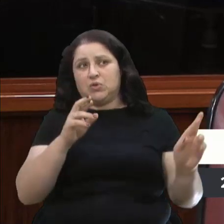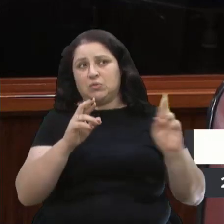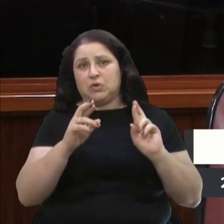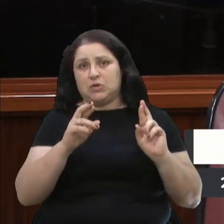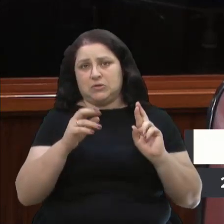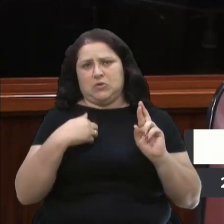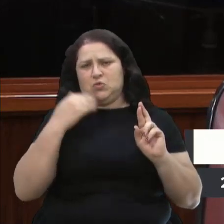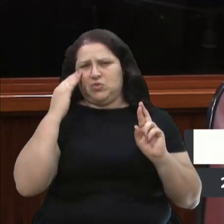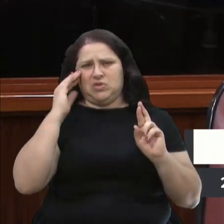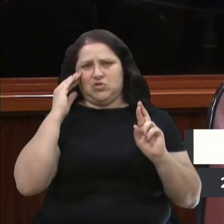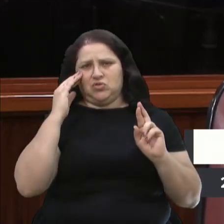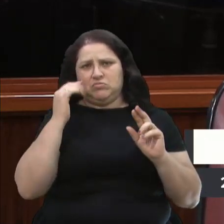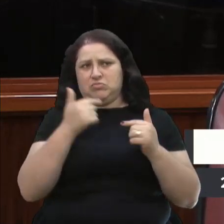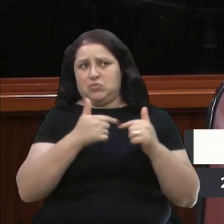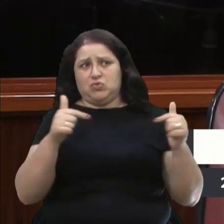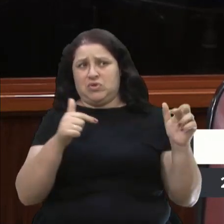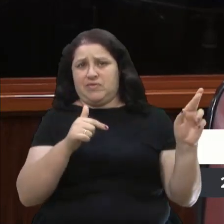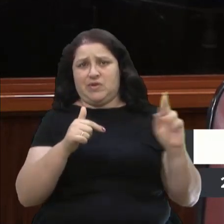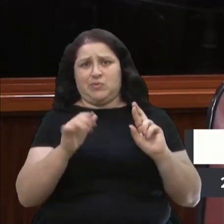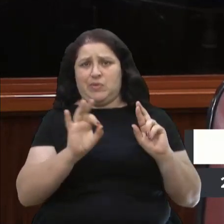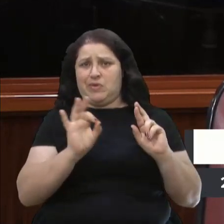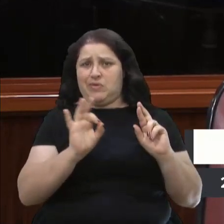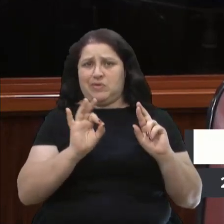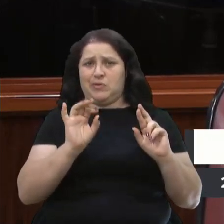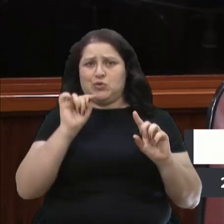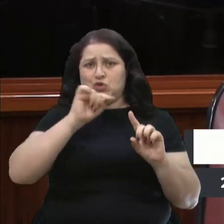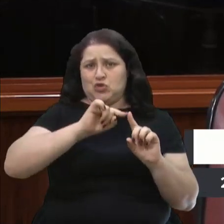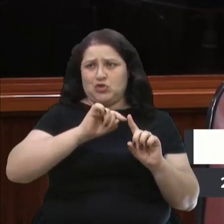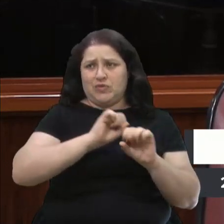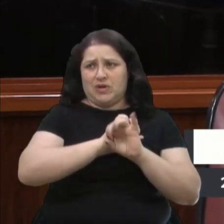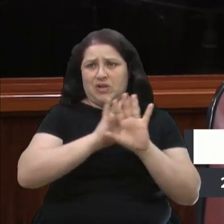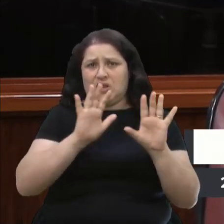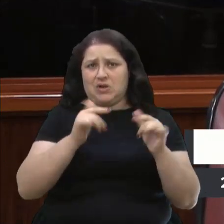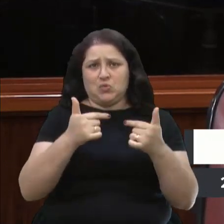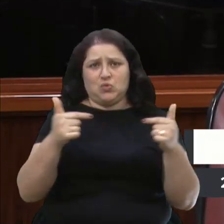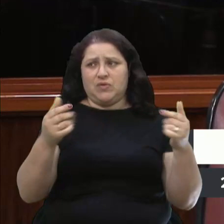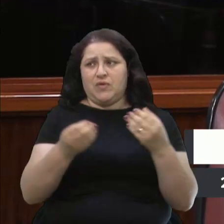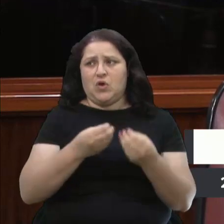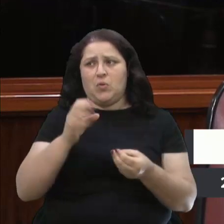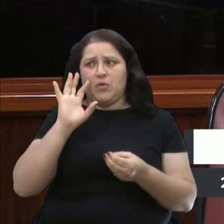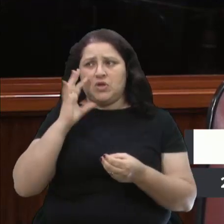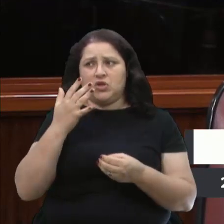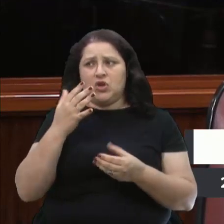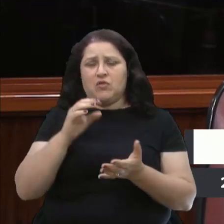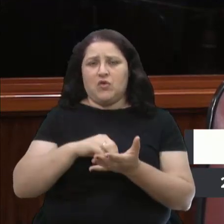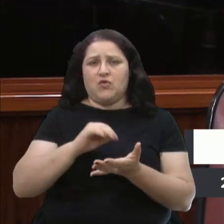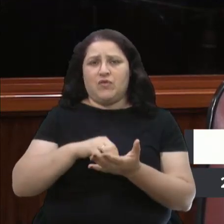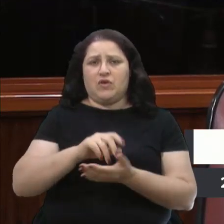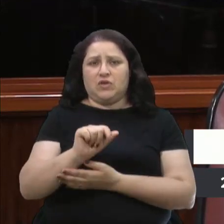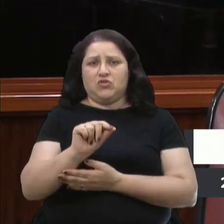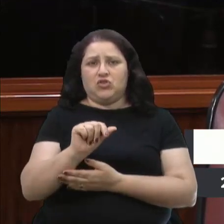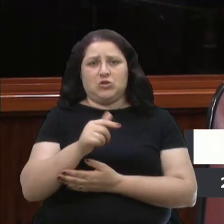não sei se não teve lá uma resposta objetiva e nítida de como vai se resolver o restante do déficit.